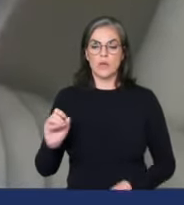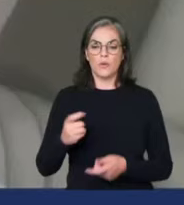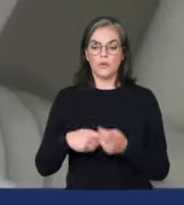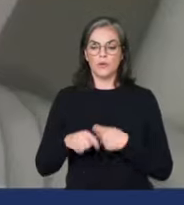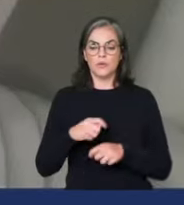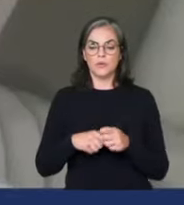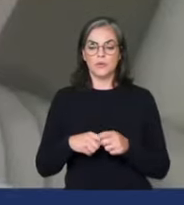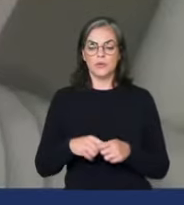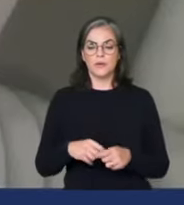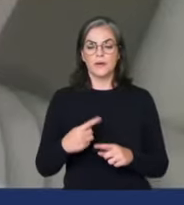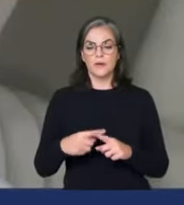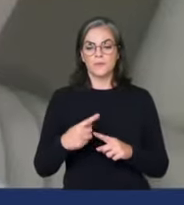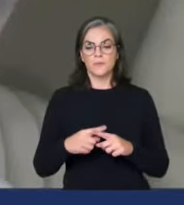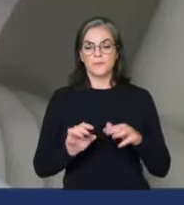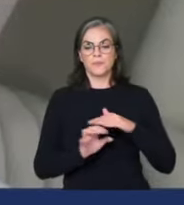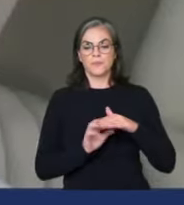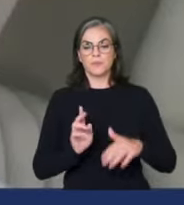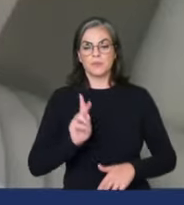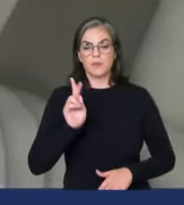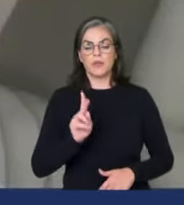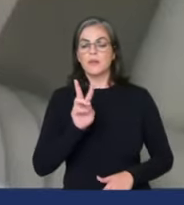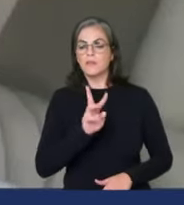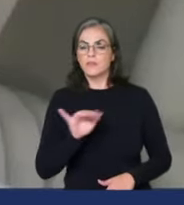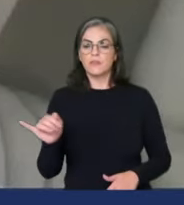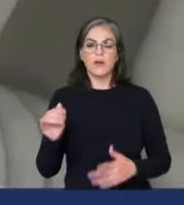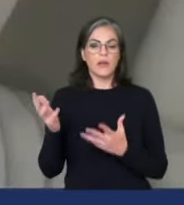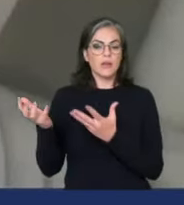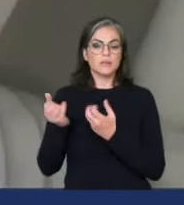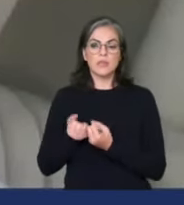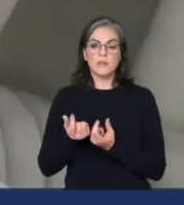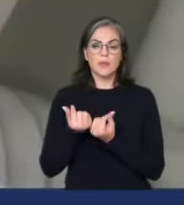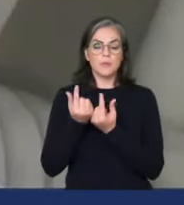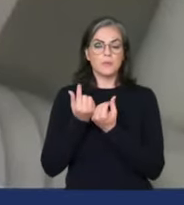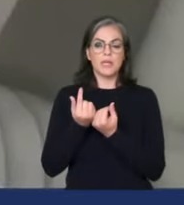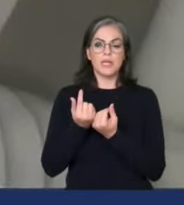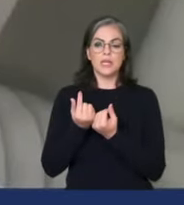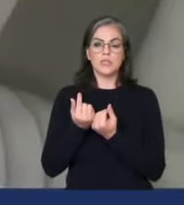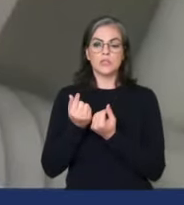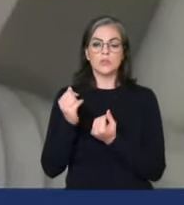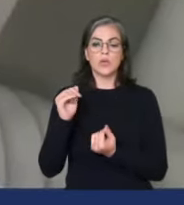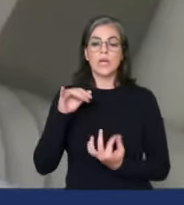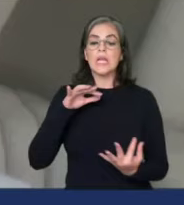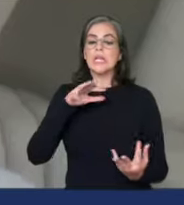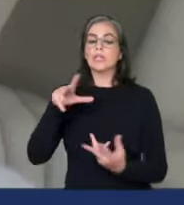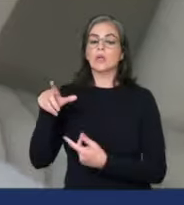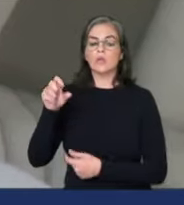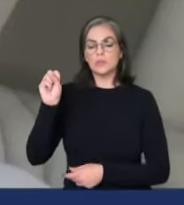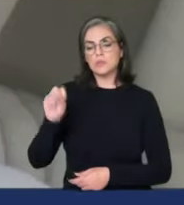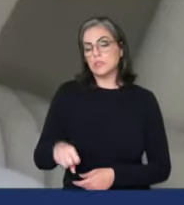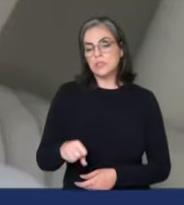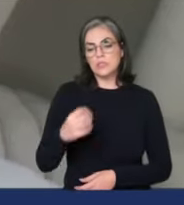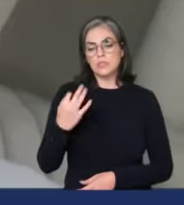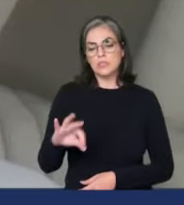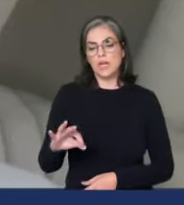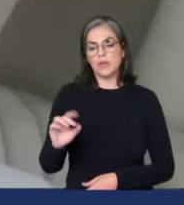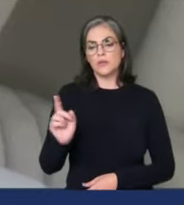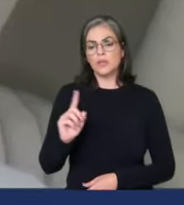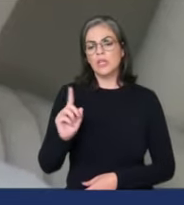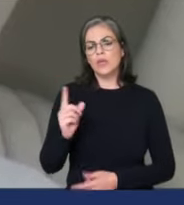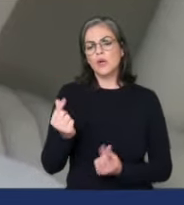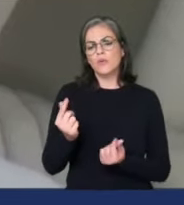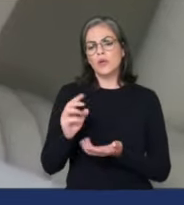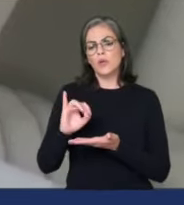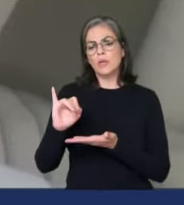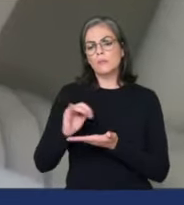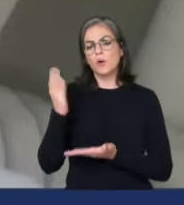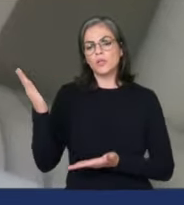Petrobras, ela deve receber o preço internacional, sim, não de importação, mas um preço médio compatível